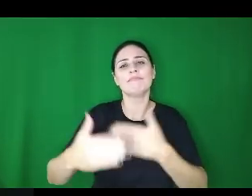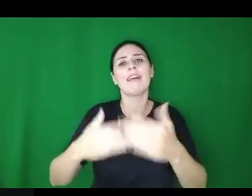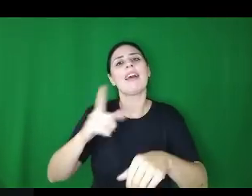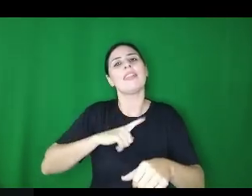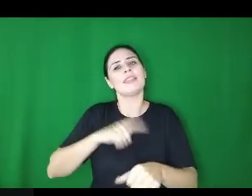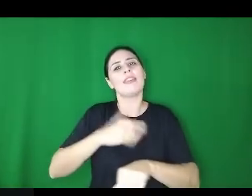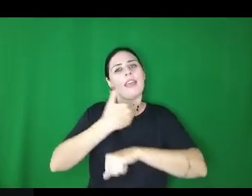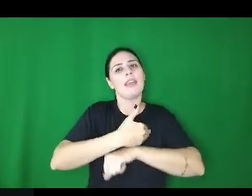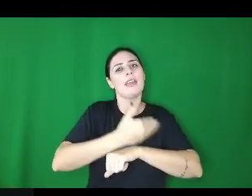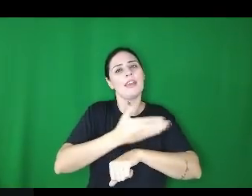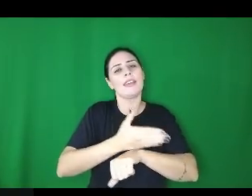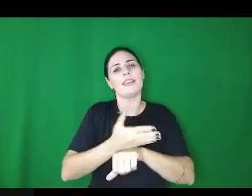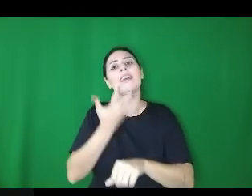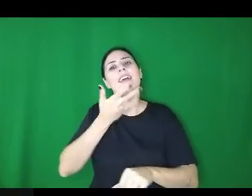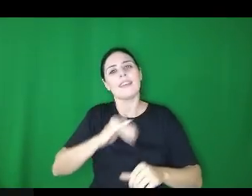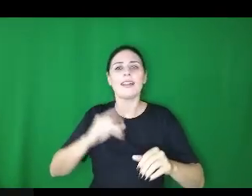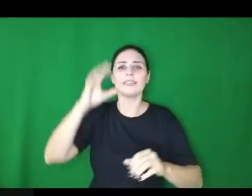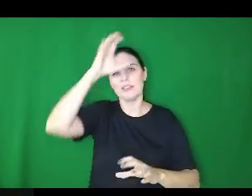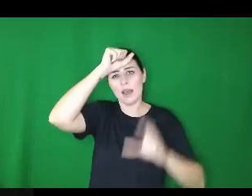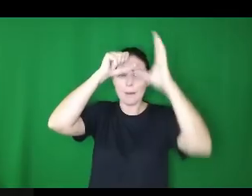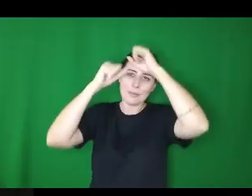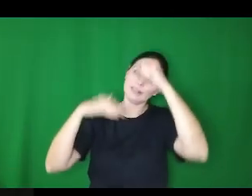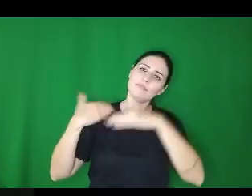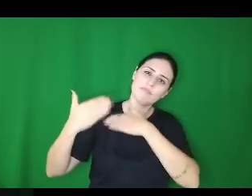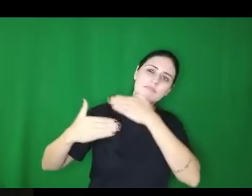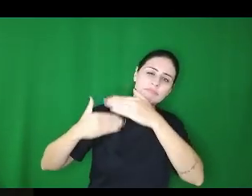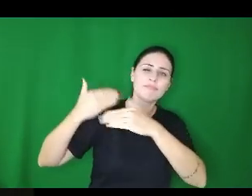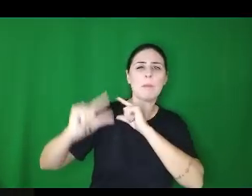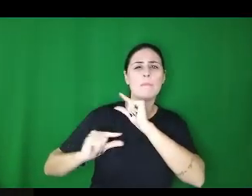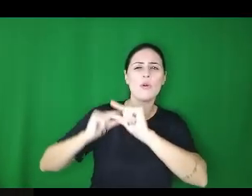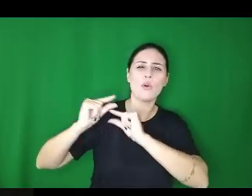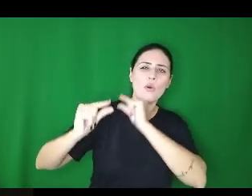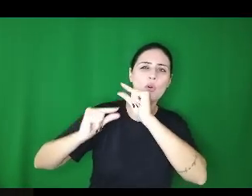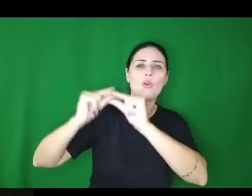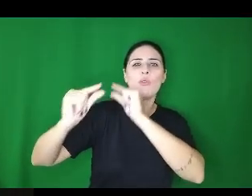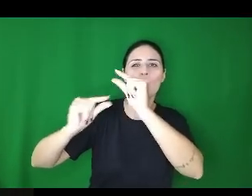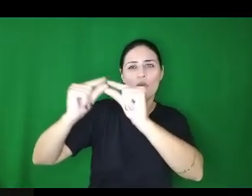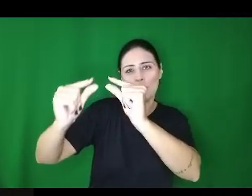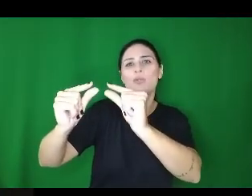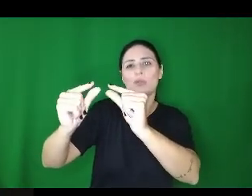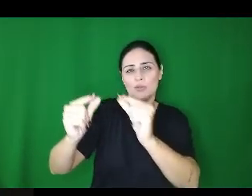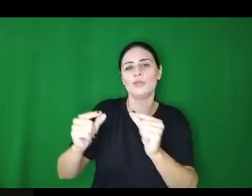disciplinar e pedagógico para fazer isso. Pode ter pais que fizeram isso em casa, né? Muitos fizeram e